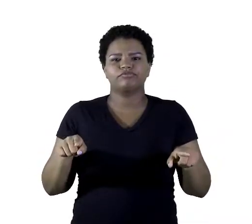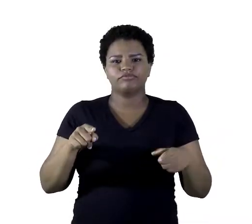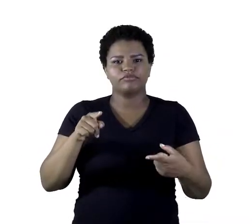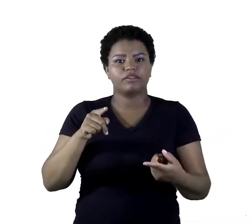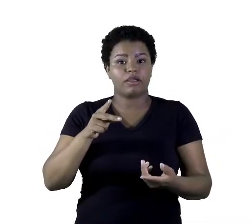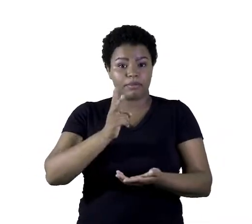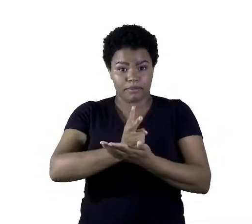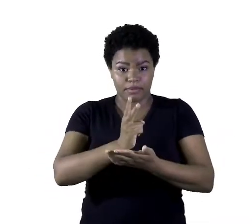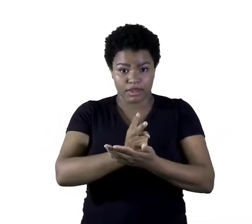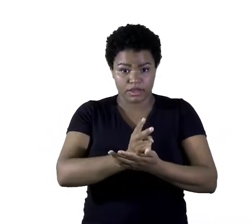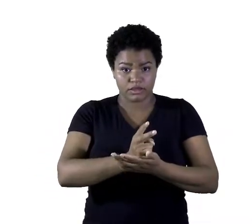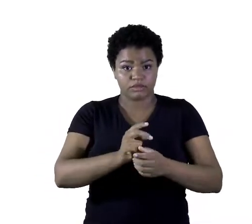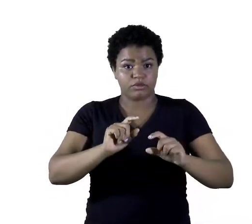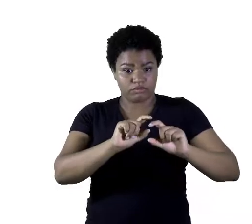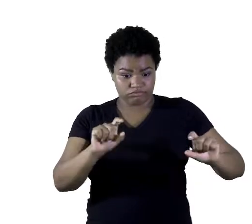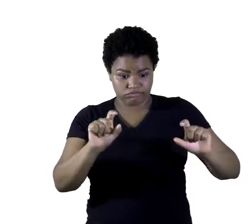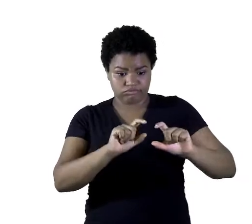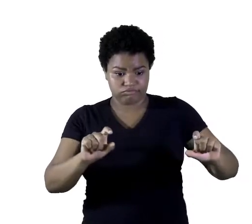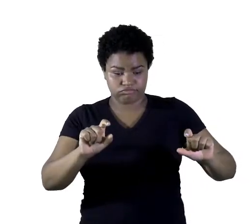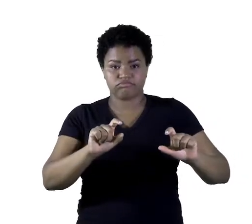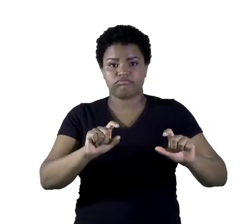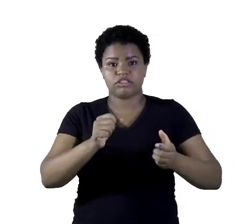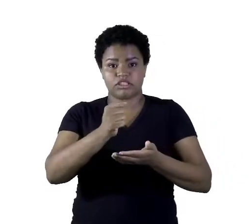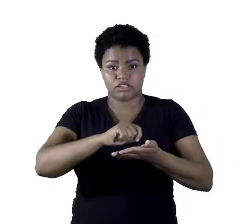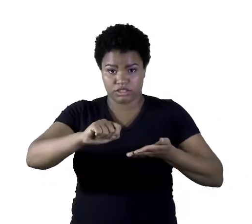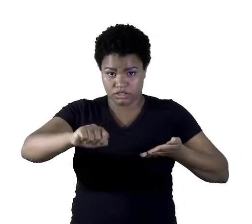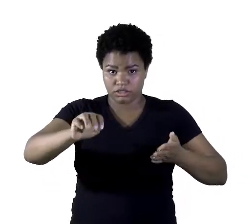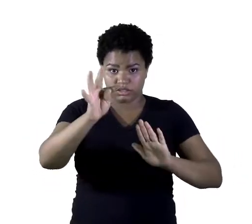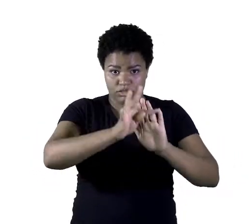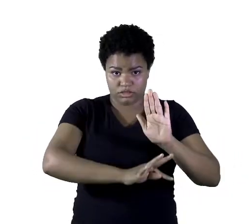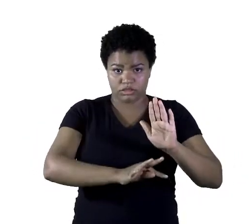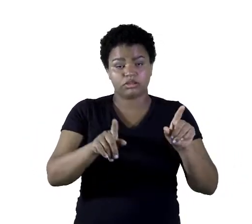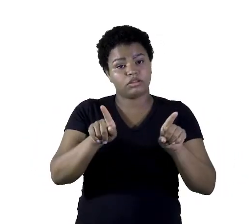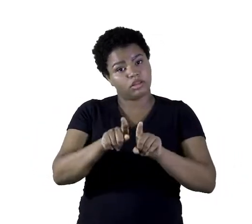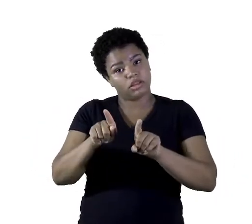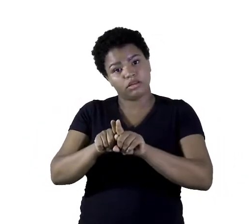desse diálogo entre o Pluft e a mãe dele.